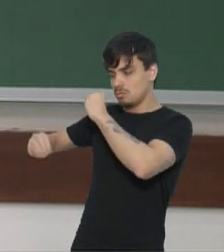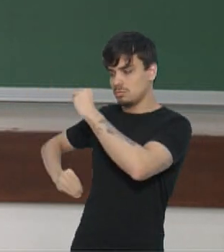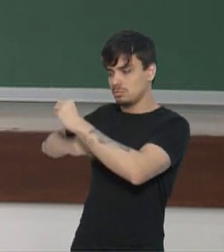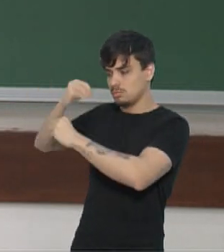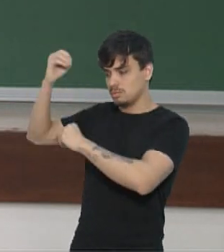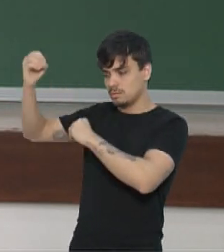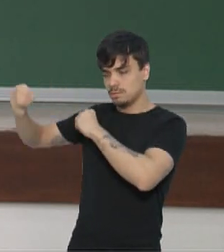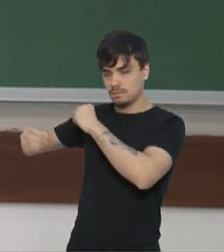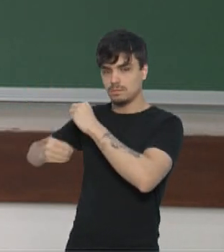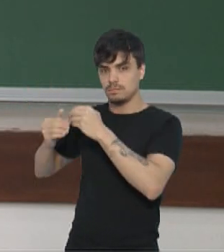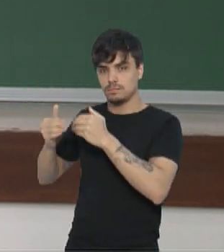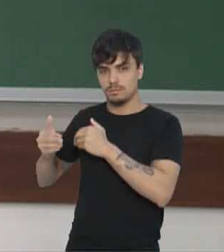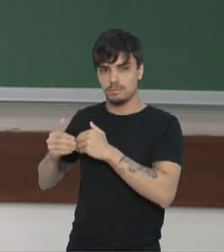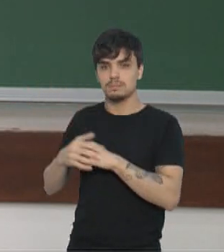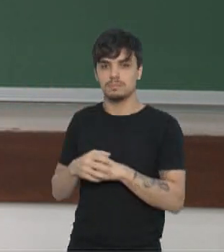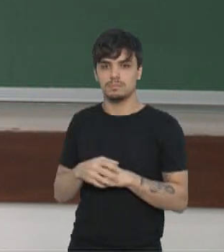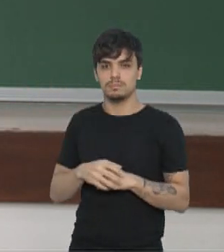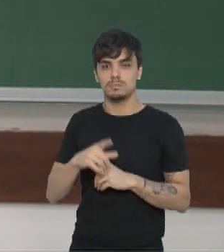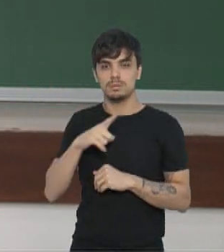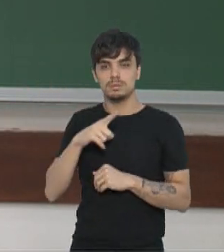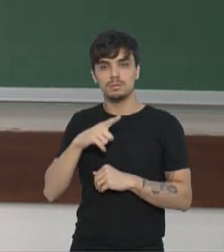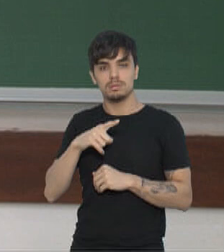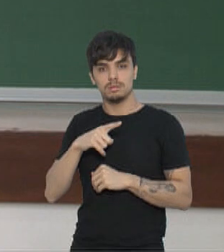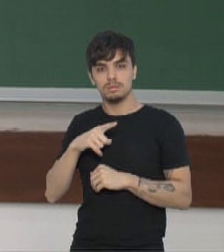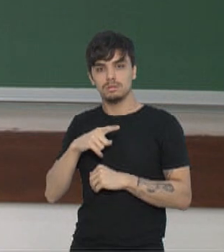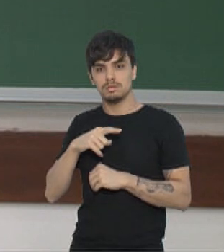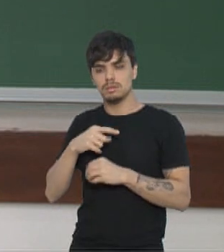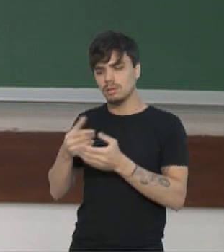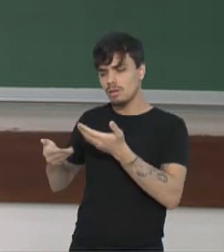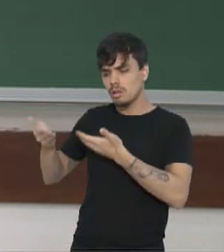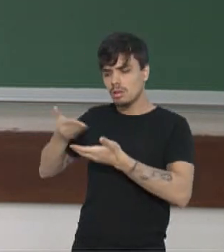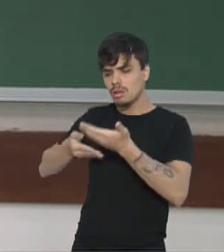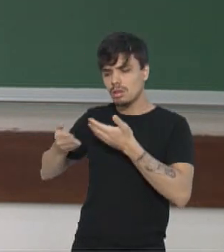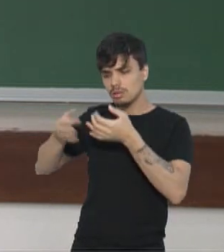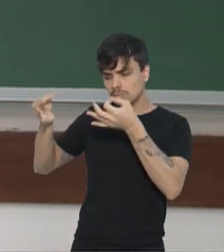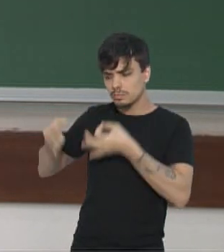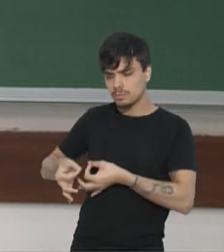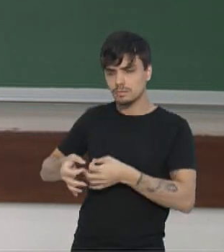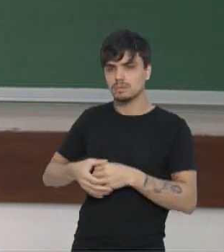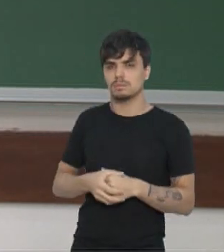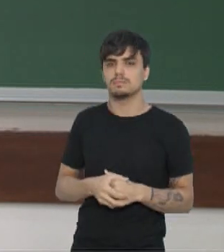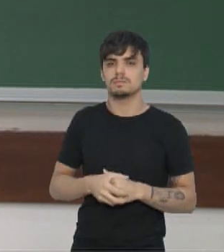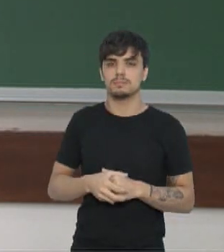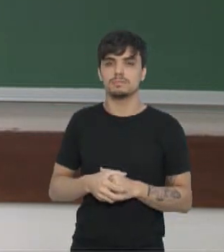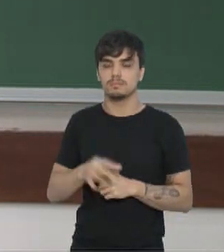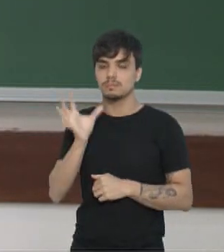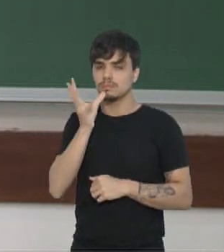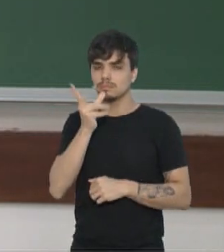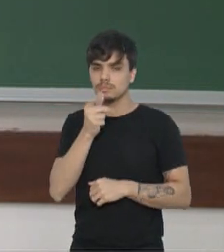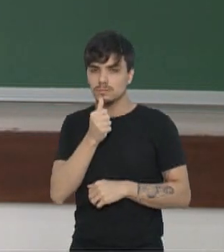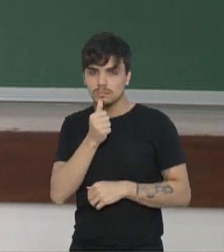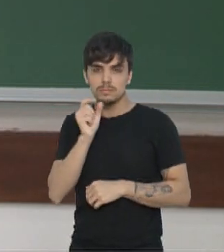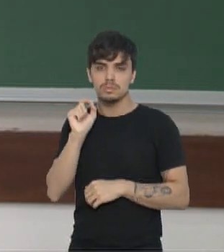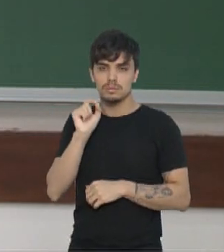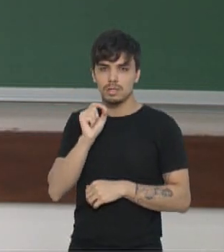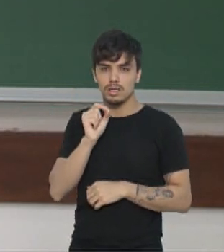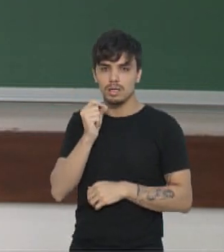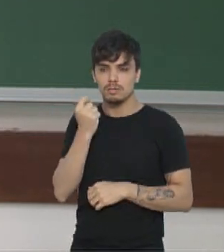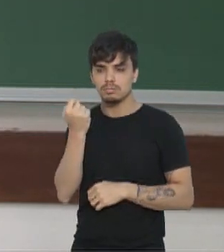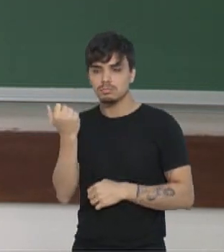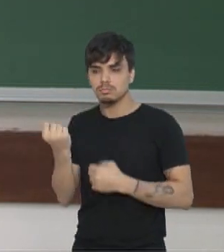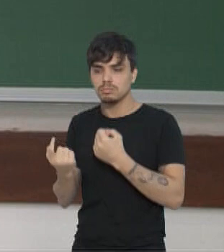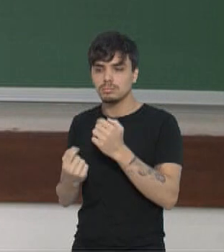dele, que se tinha toda essa harmonia, toda essa perfeição. Demorou mais